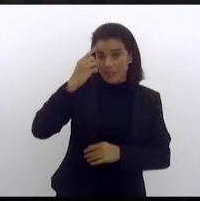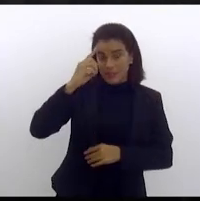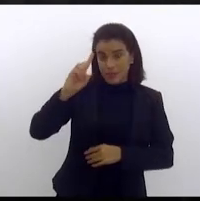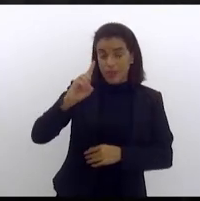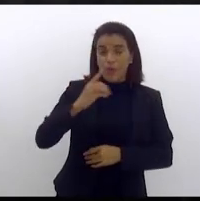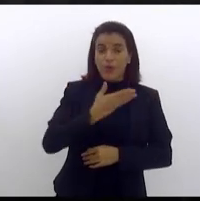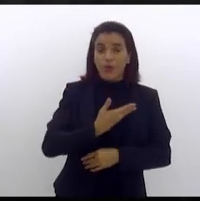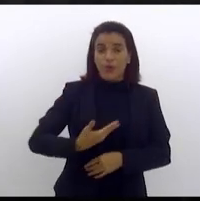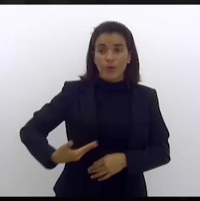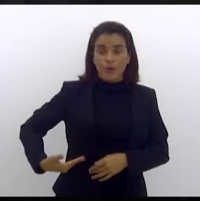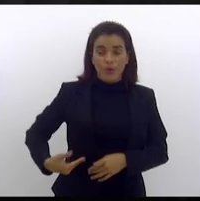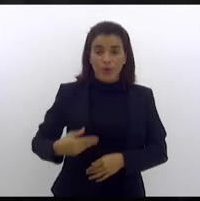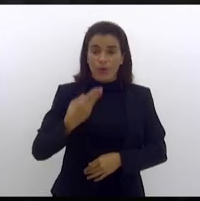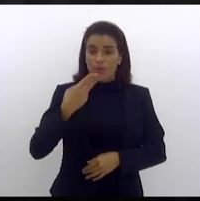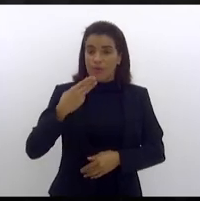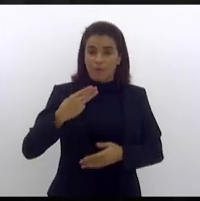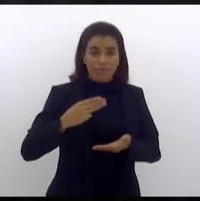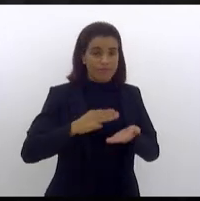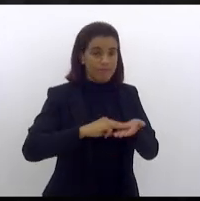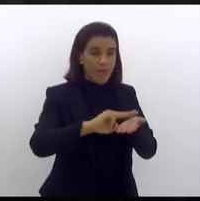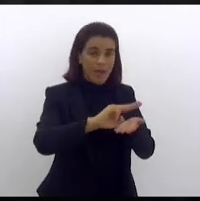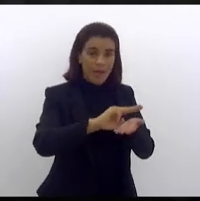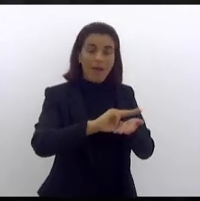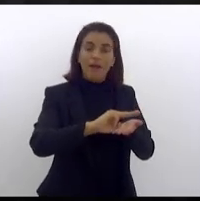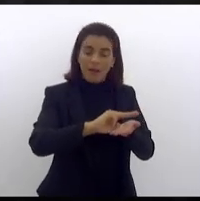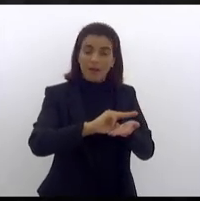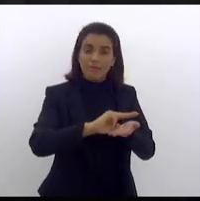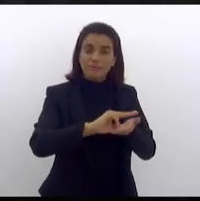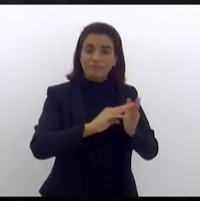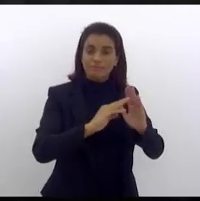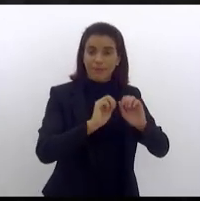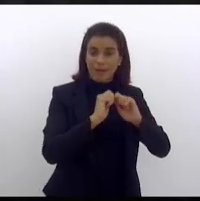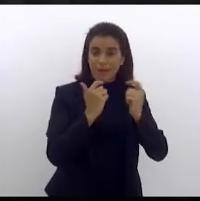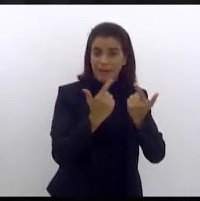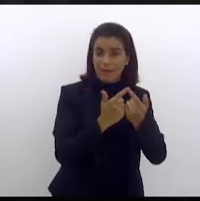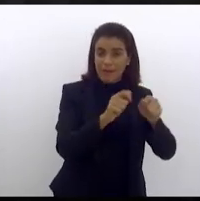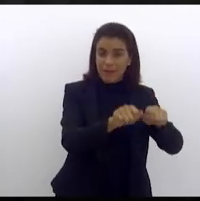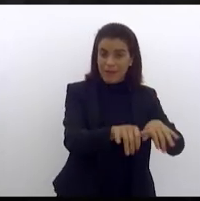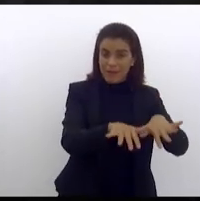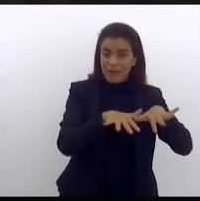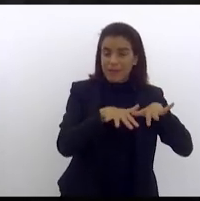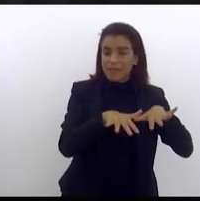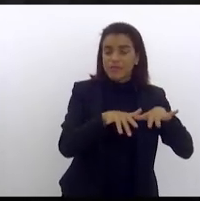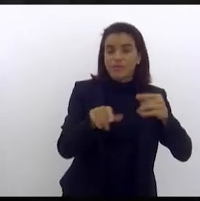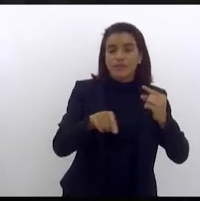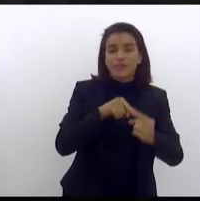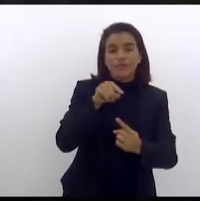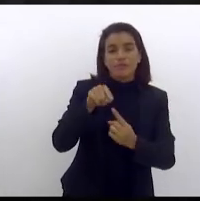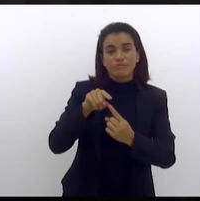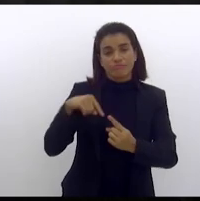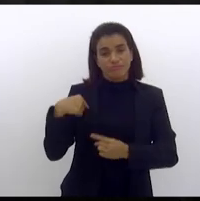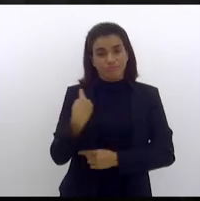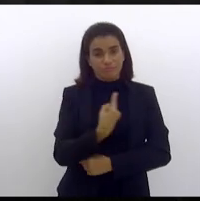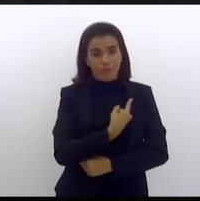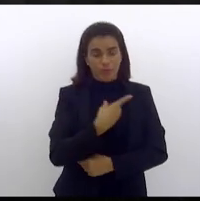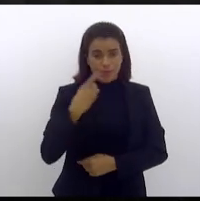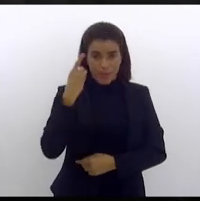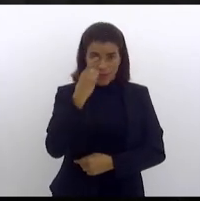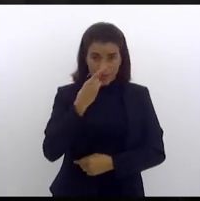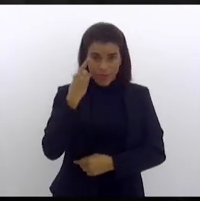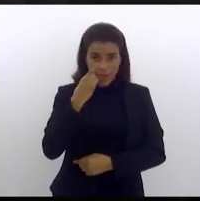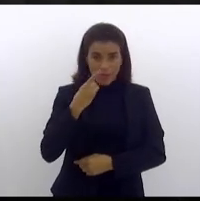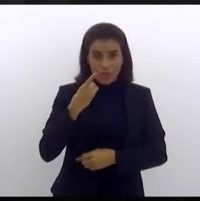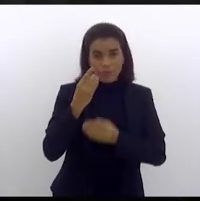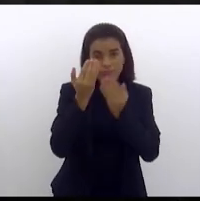o governo mandou a mensagem para essa casa para que nós pudéssemos apreciar